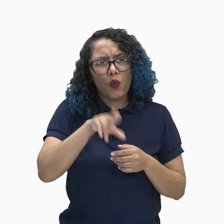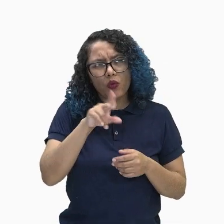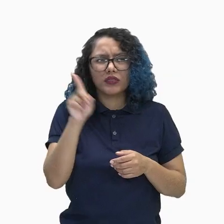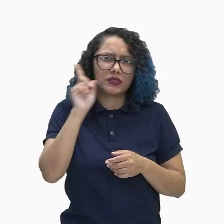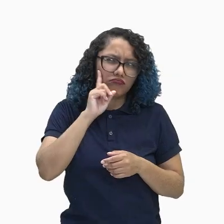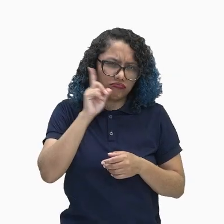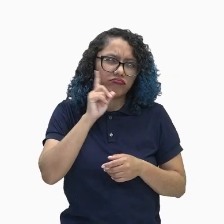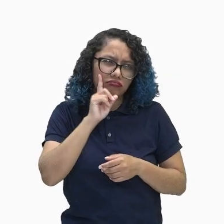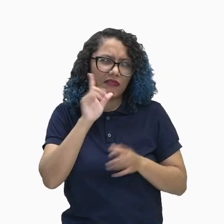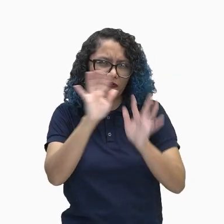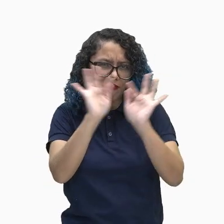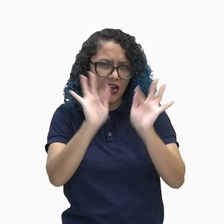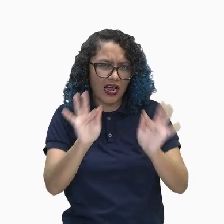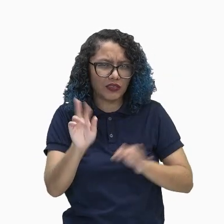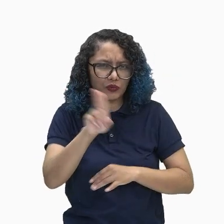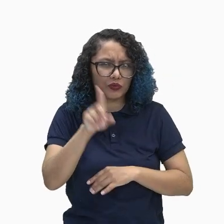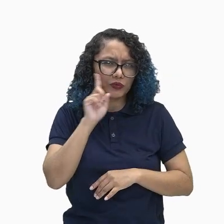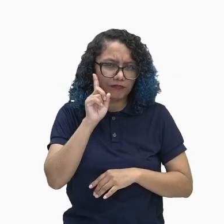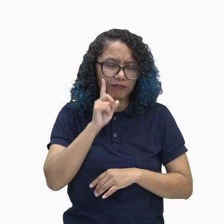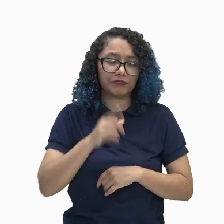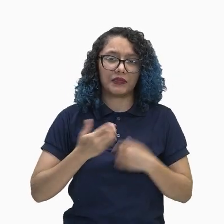utiliza, né?